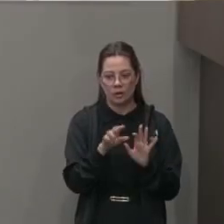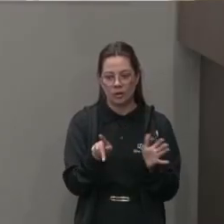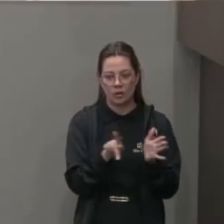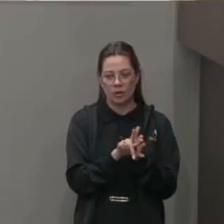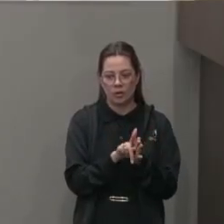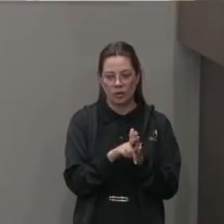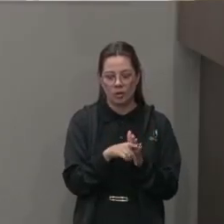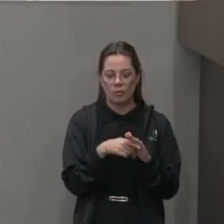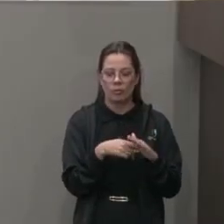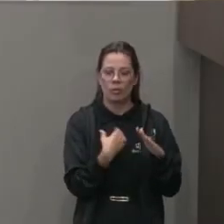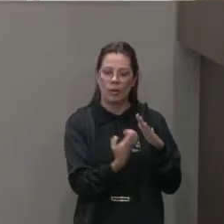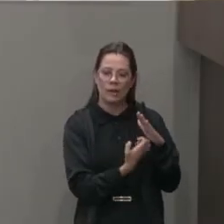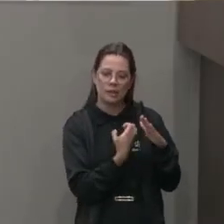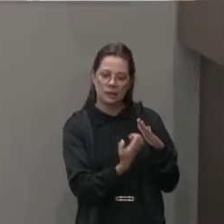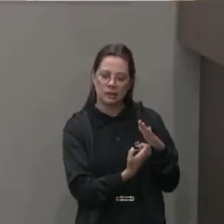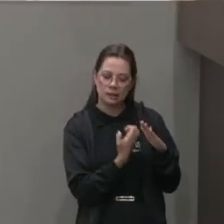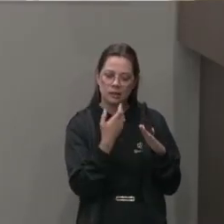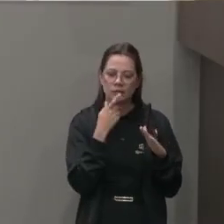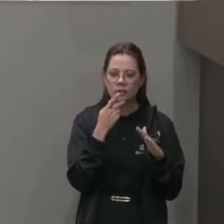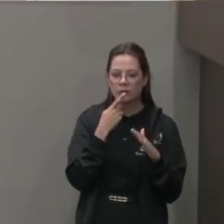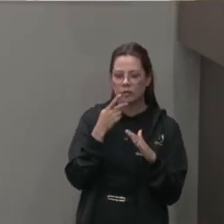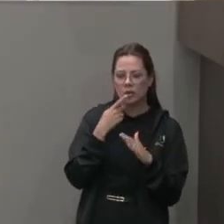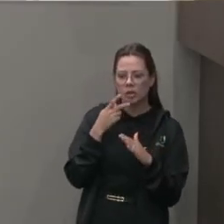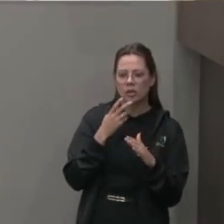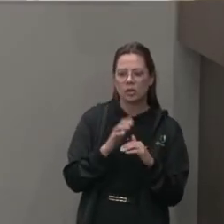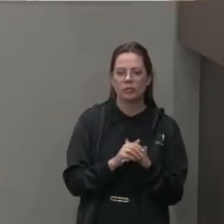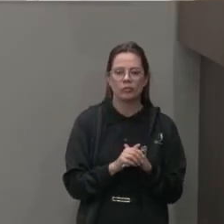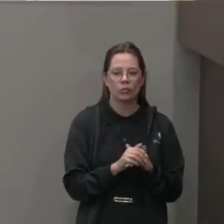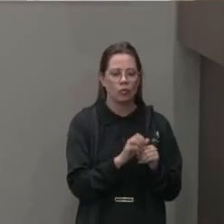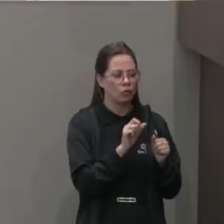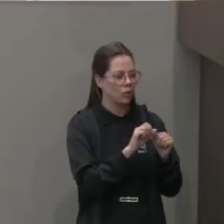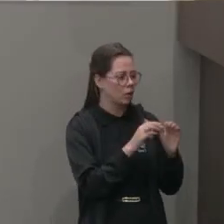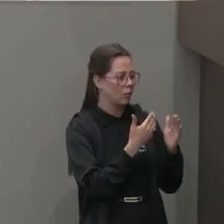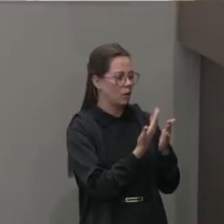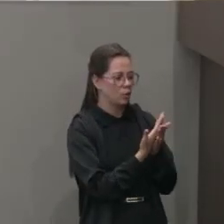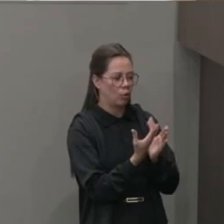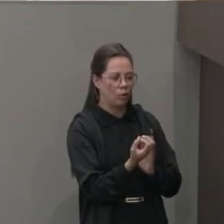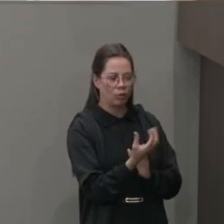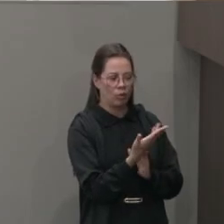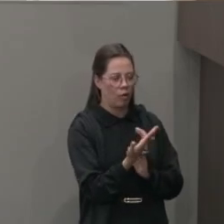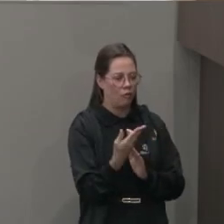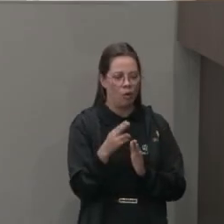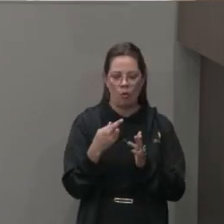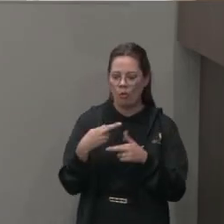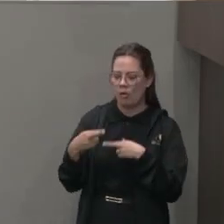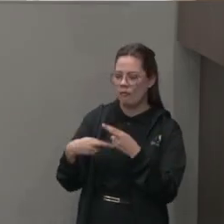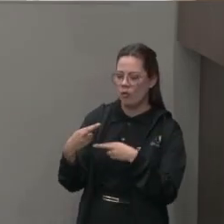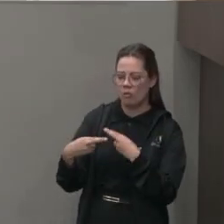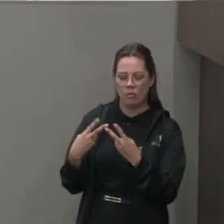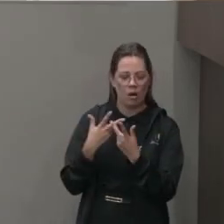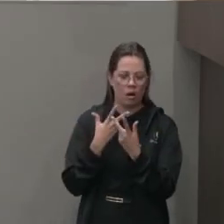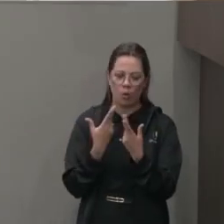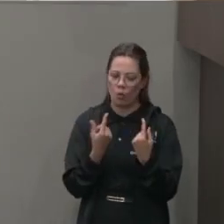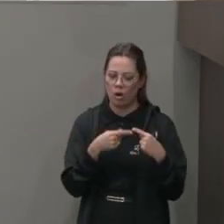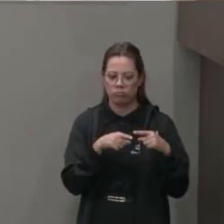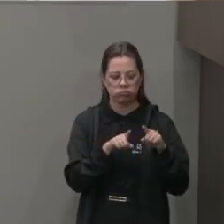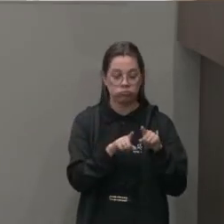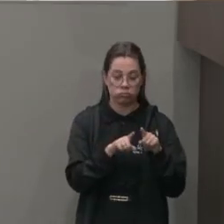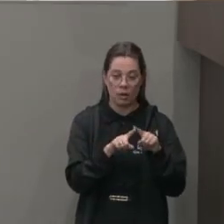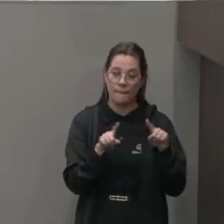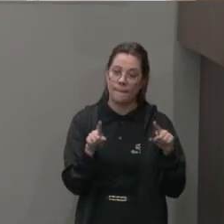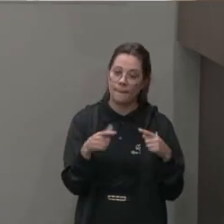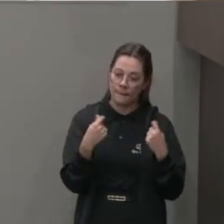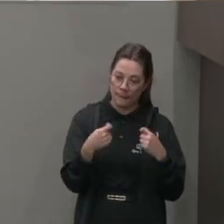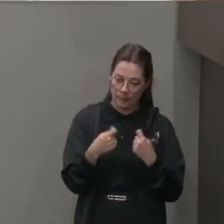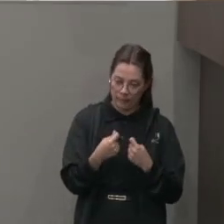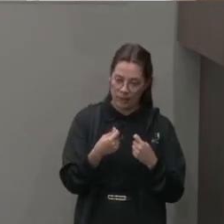empresário, a gente ouviu dele, que para ele tanto fazia fazer uma escola nova ou reformar, desde que fosse liberado o